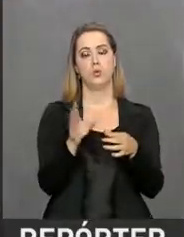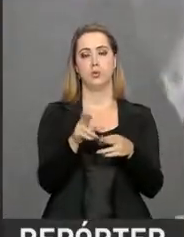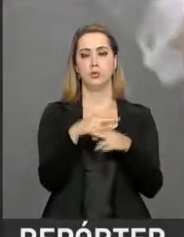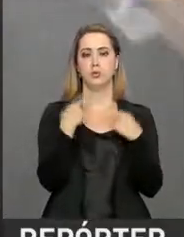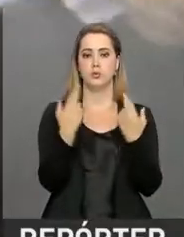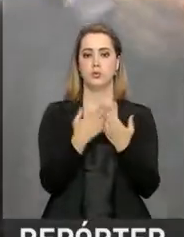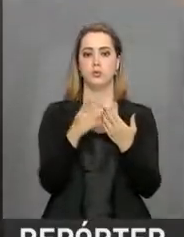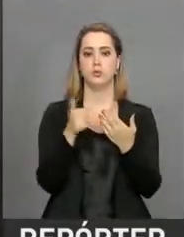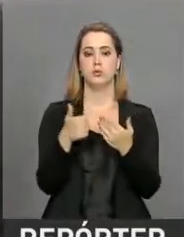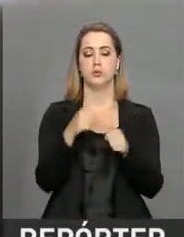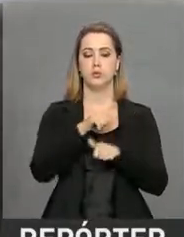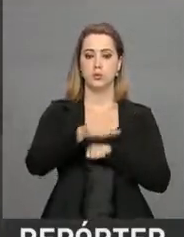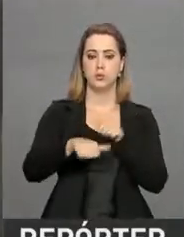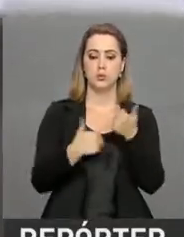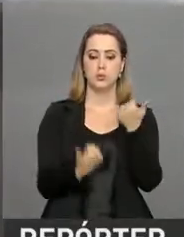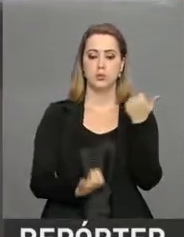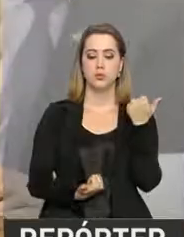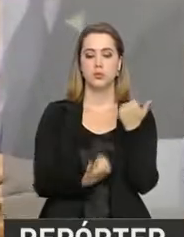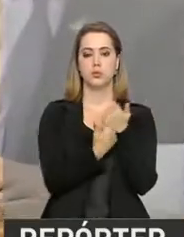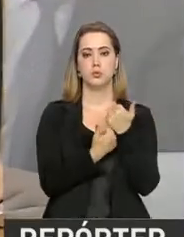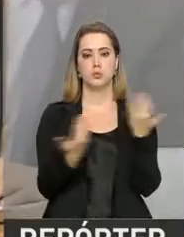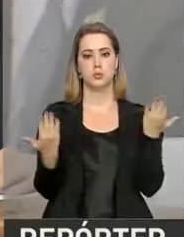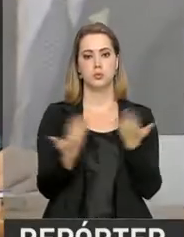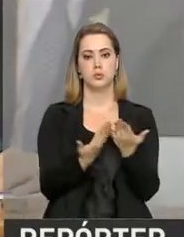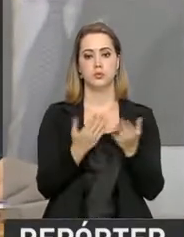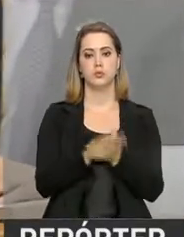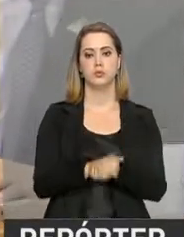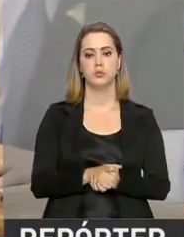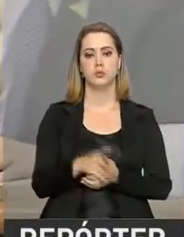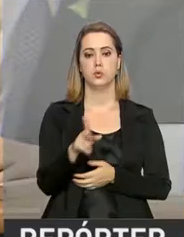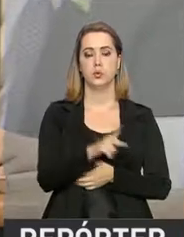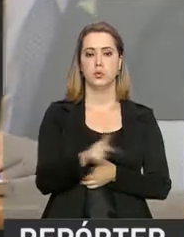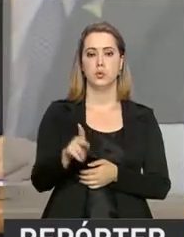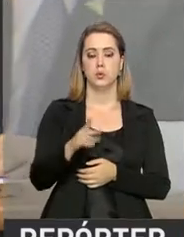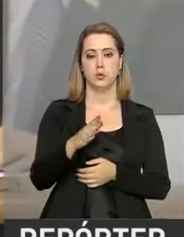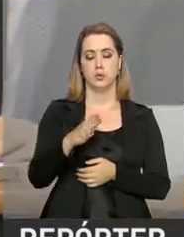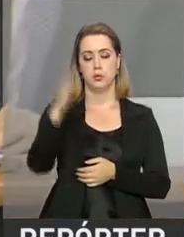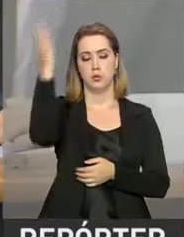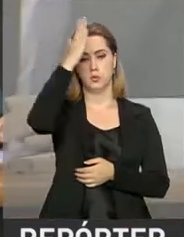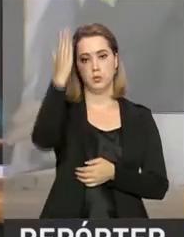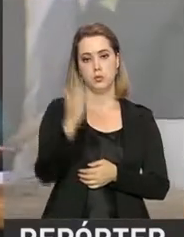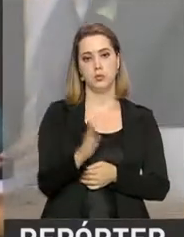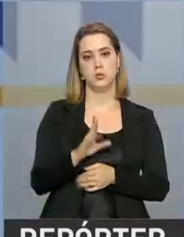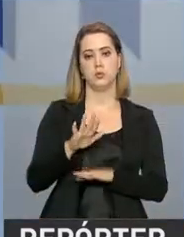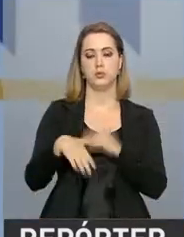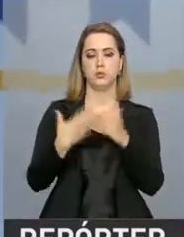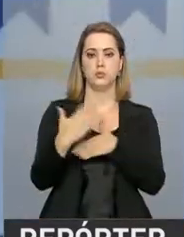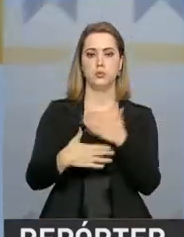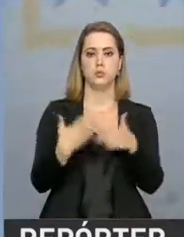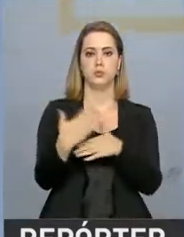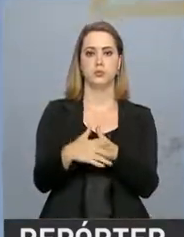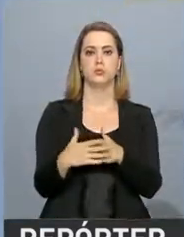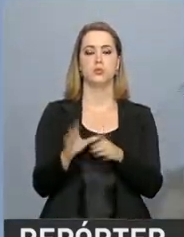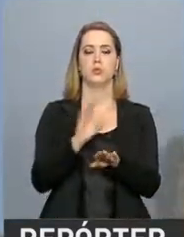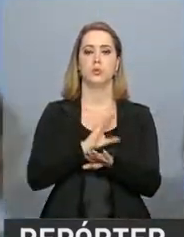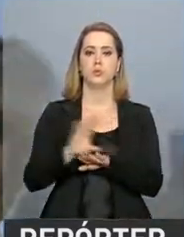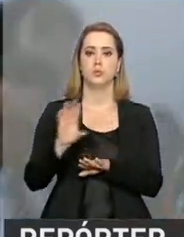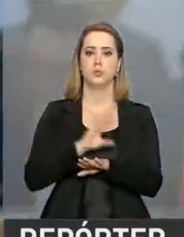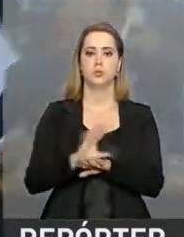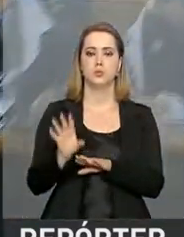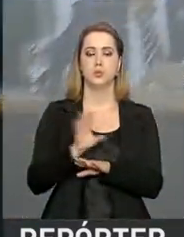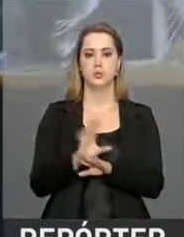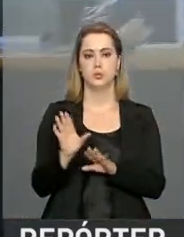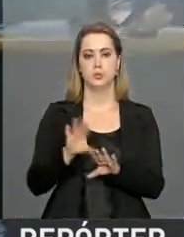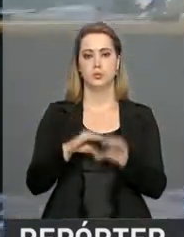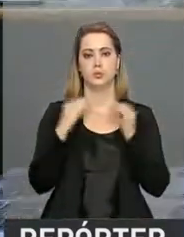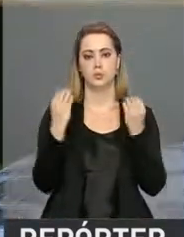grupo foi passada de timor leste para o brasil o brasil além de dar continuidade impulso aos múltiplos projectos em curso no âmbito da